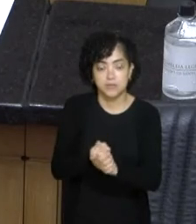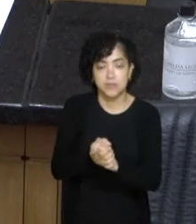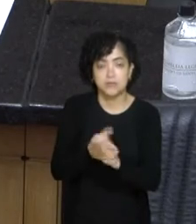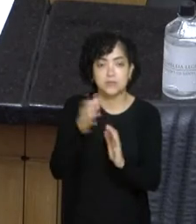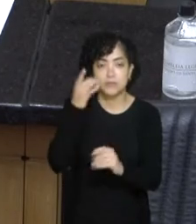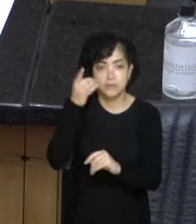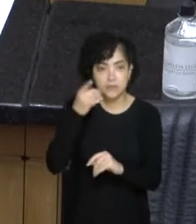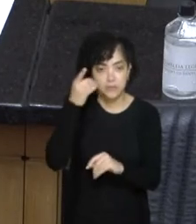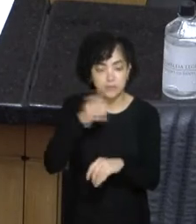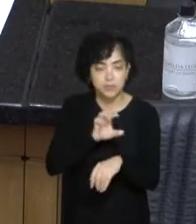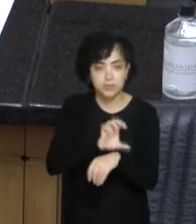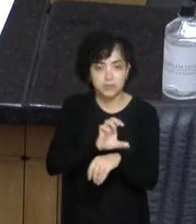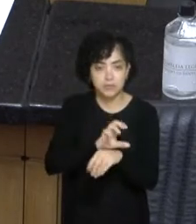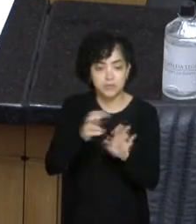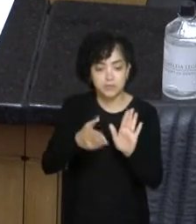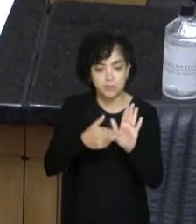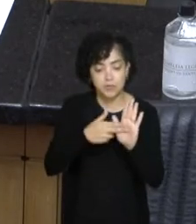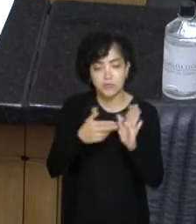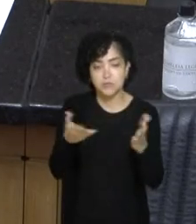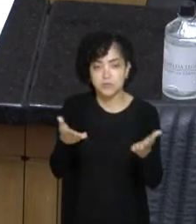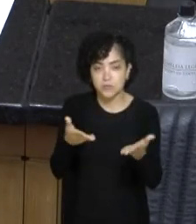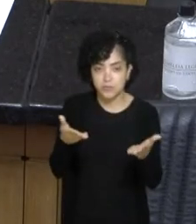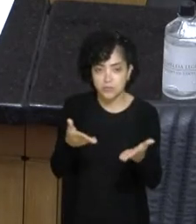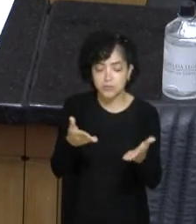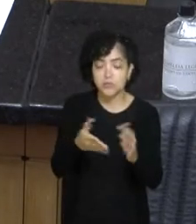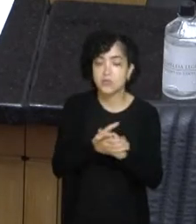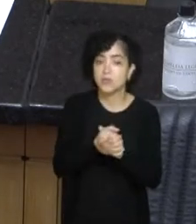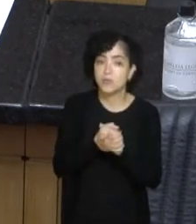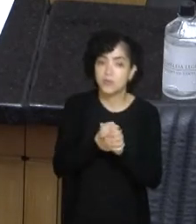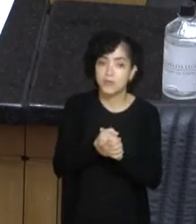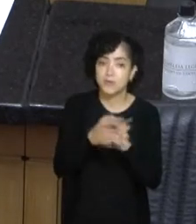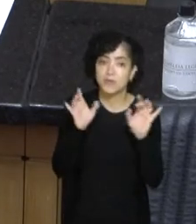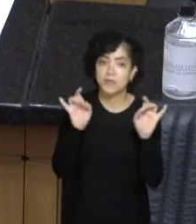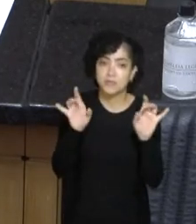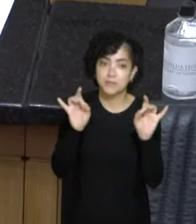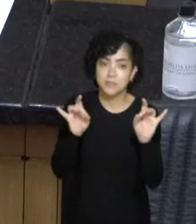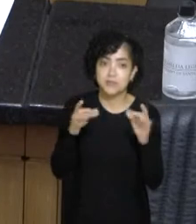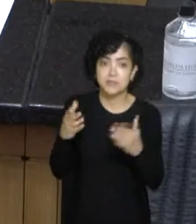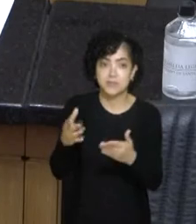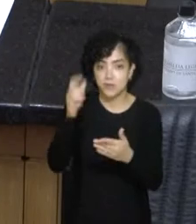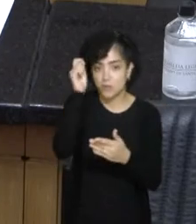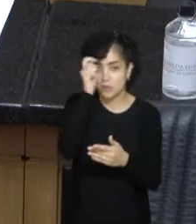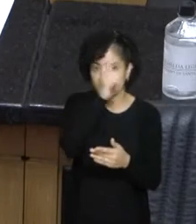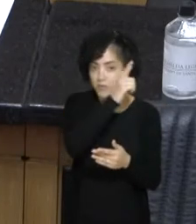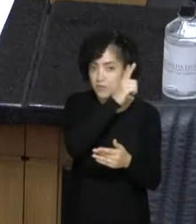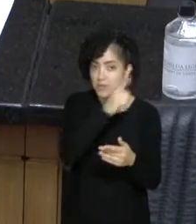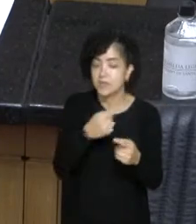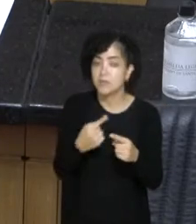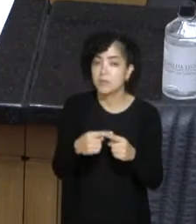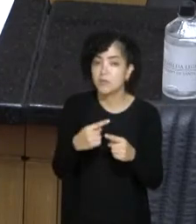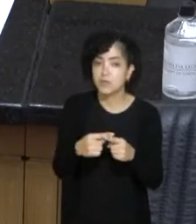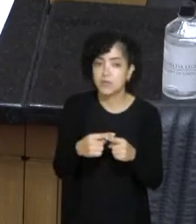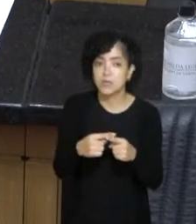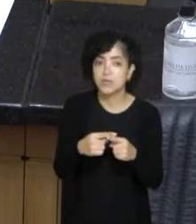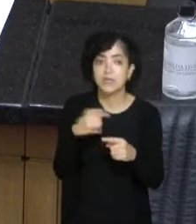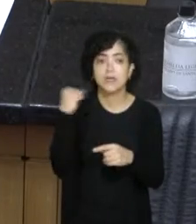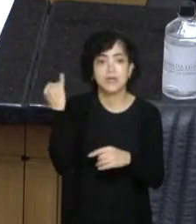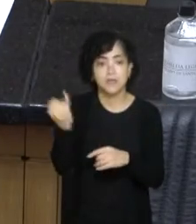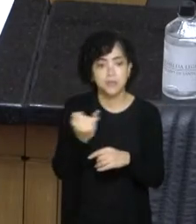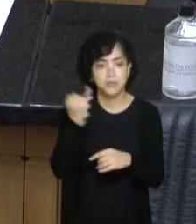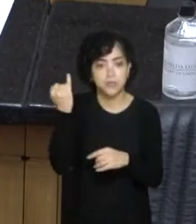deputado que toma posse nesse momento, e quero cumprimentar aqui em especial o Altair, porque isso é muito importante,